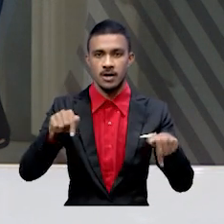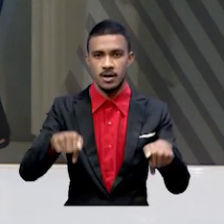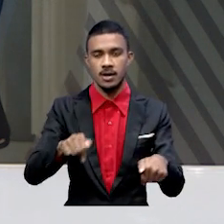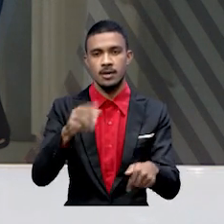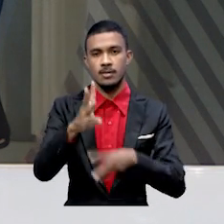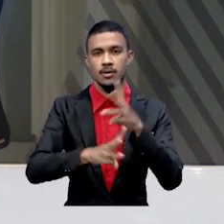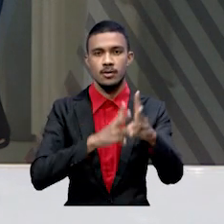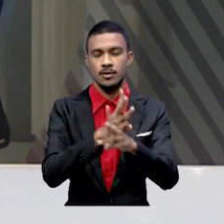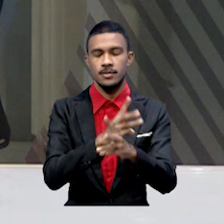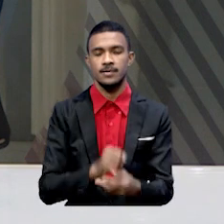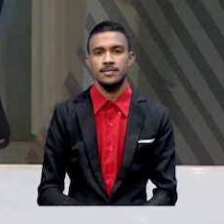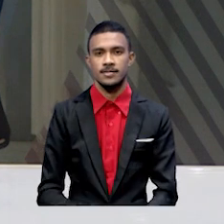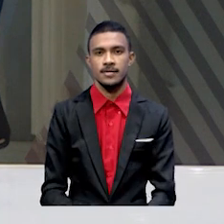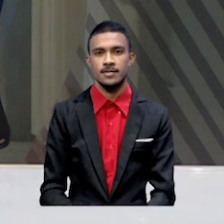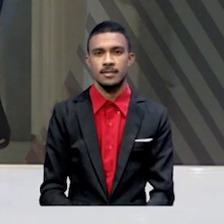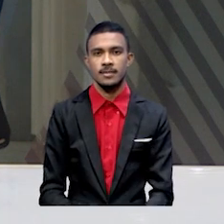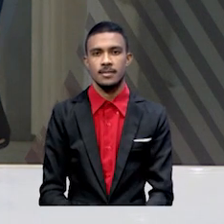mundo.